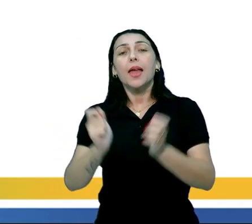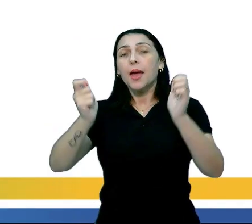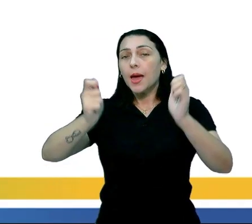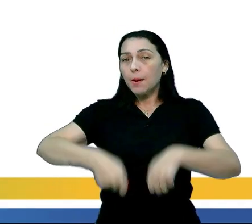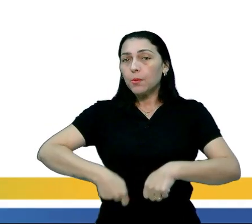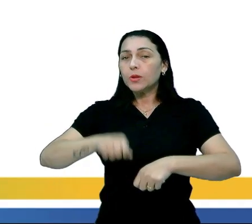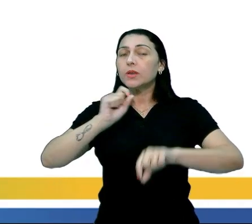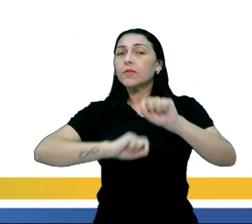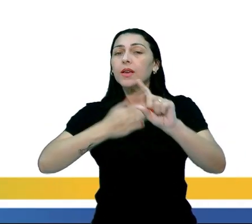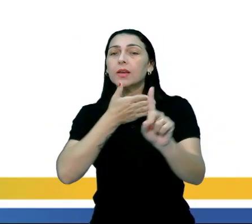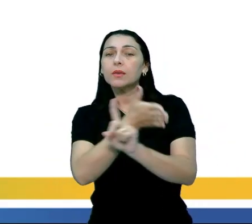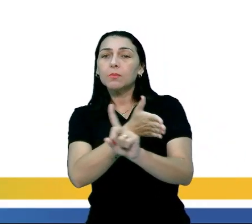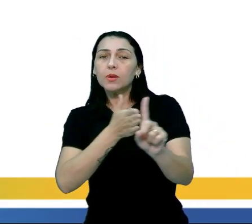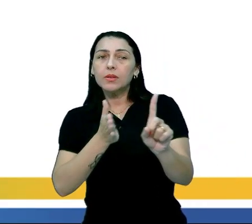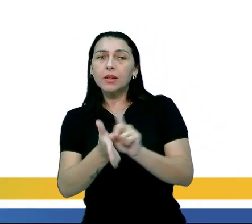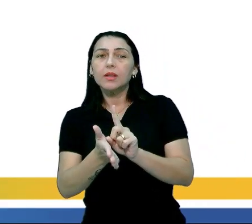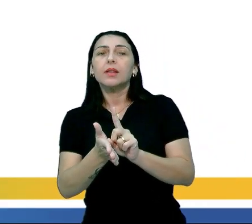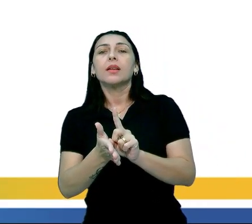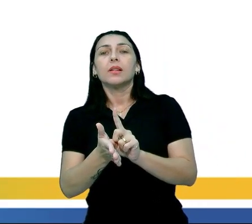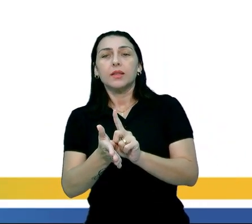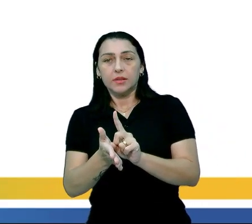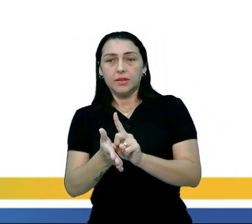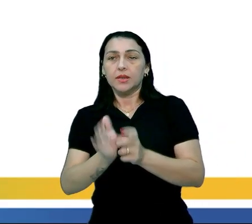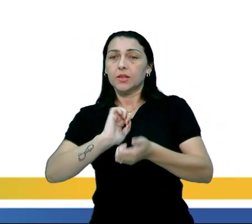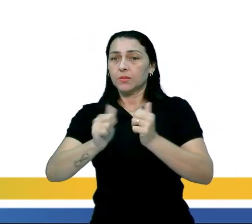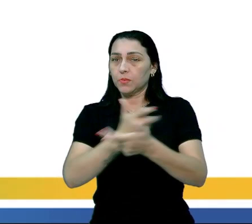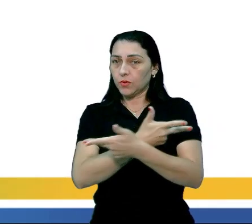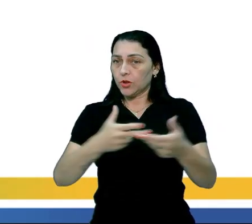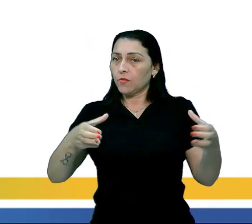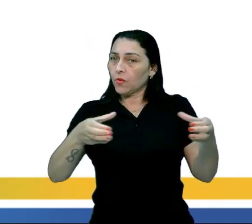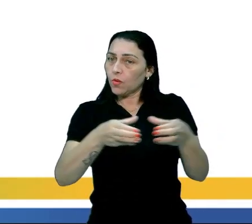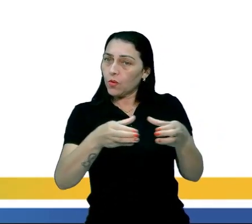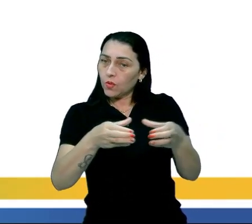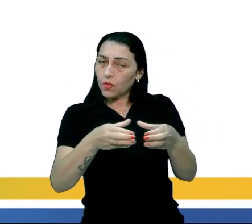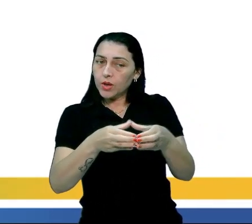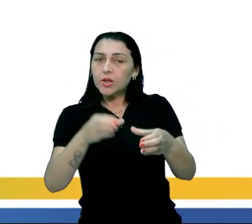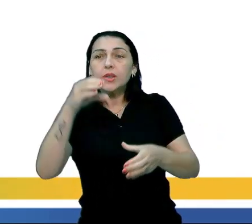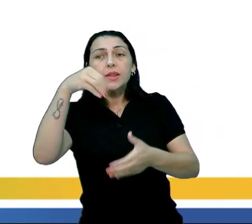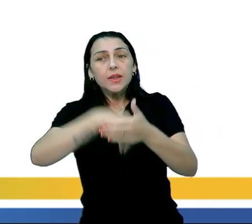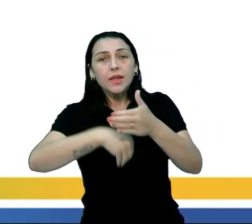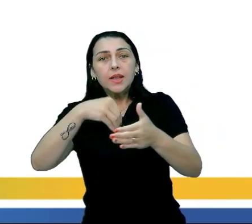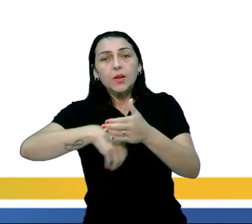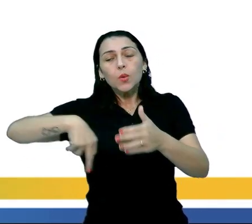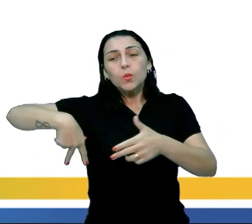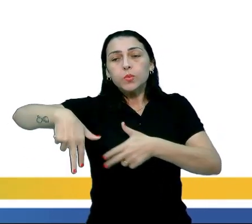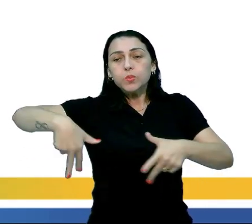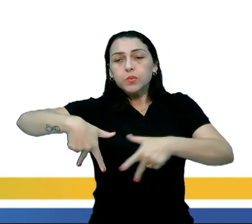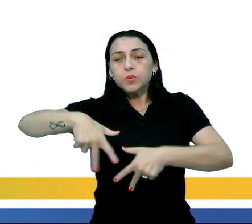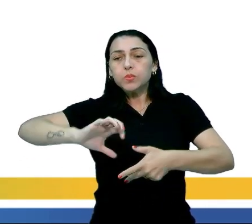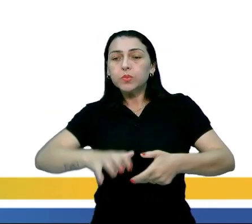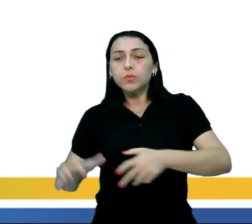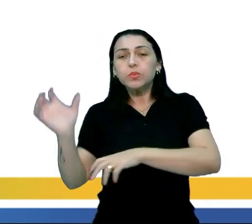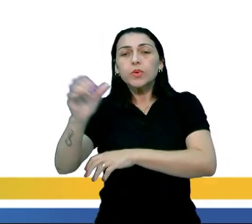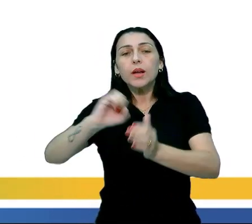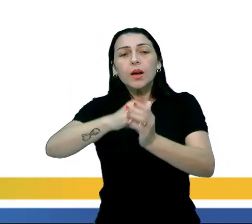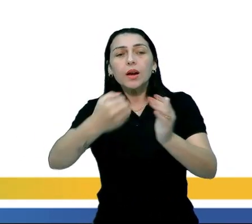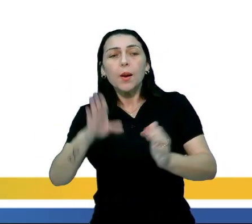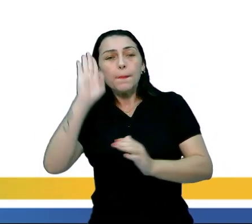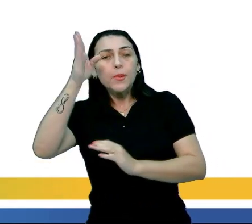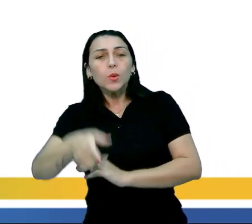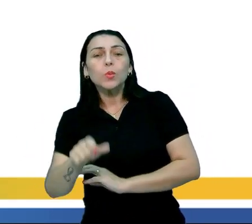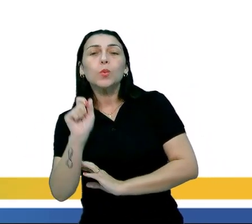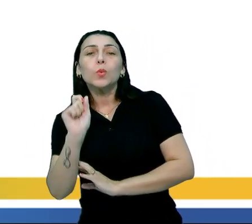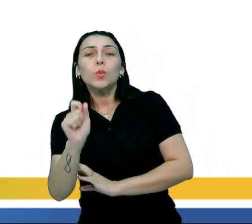Ó, Enem 2016, considerando os princípios expostos no texto, tá? No texto, o drible no handebol caracteriza o princípio